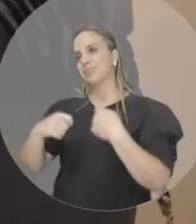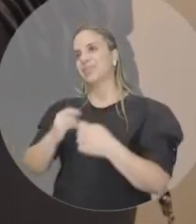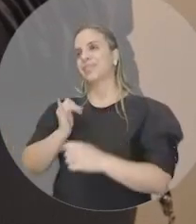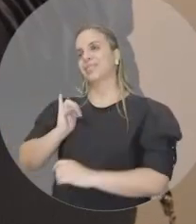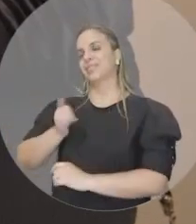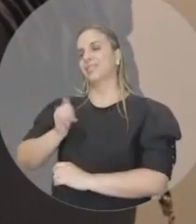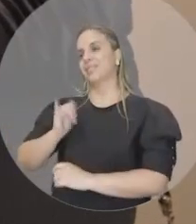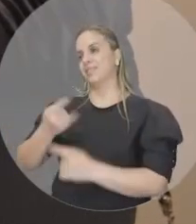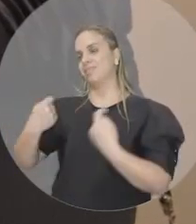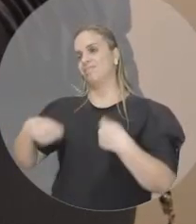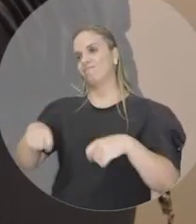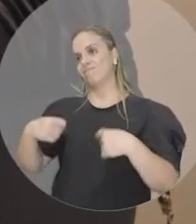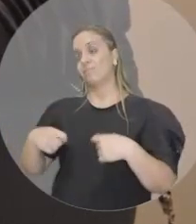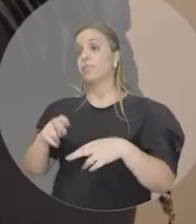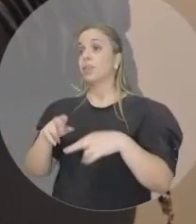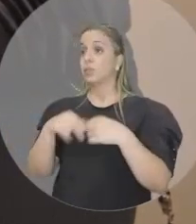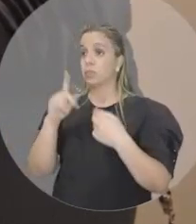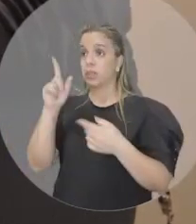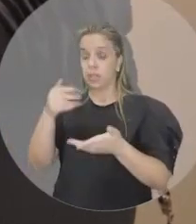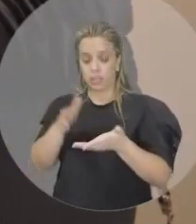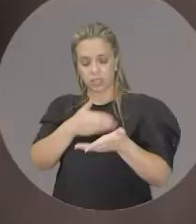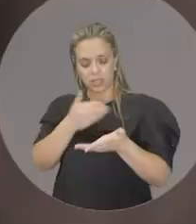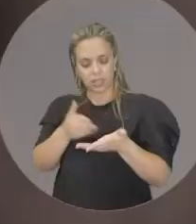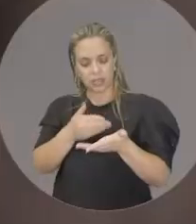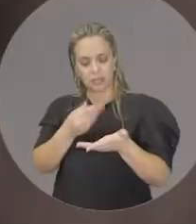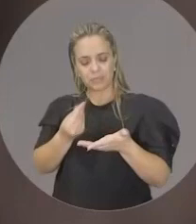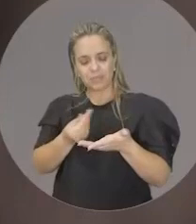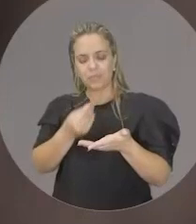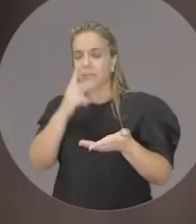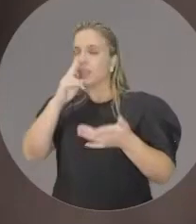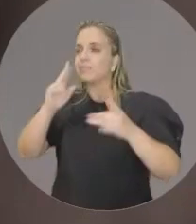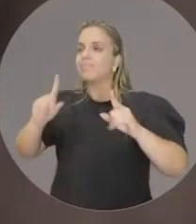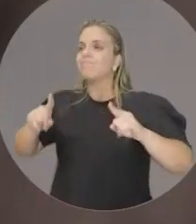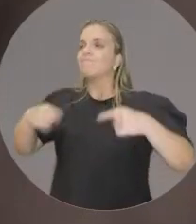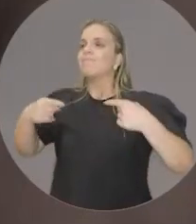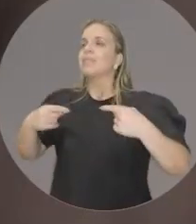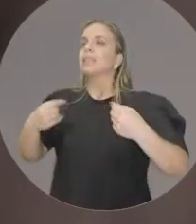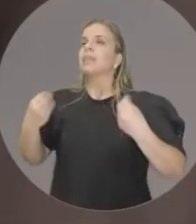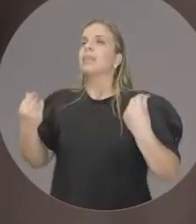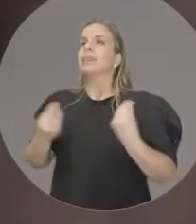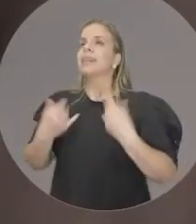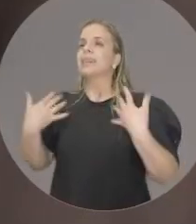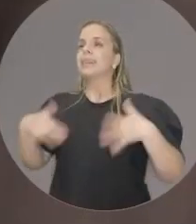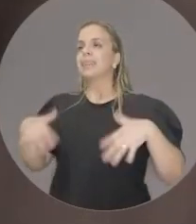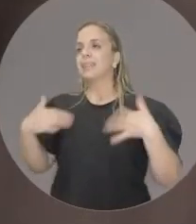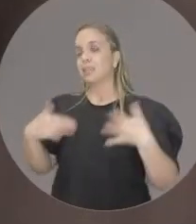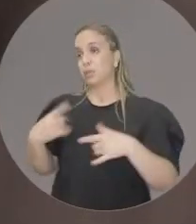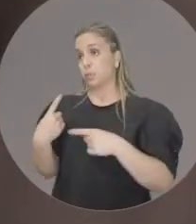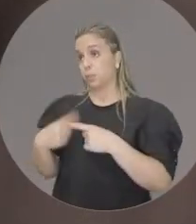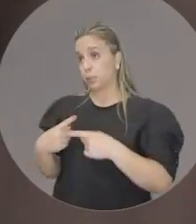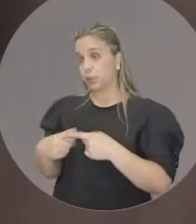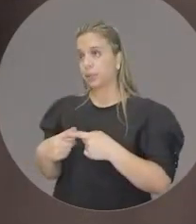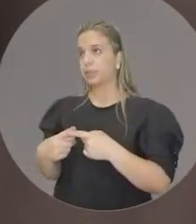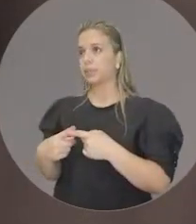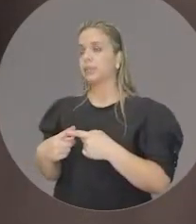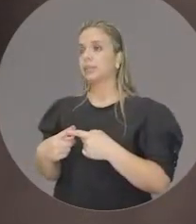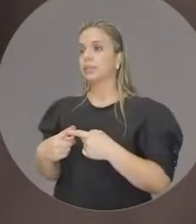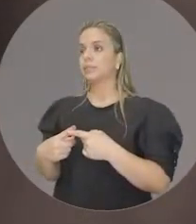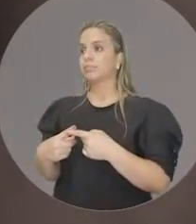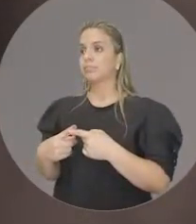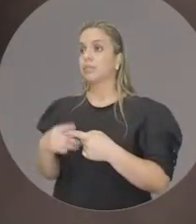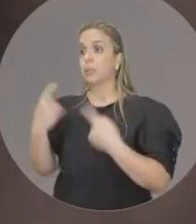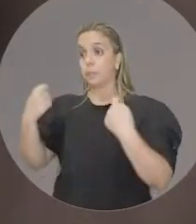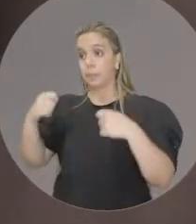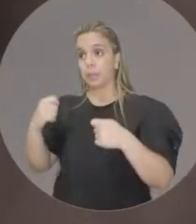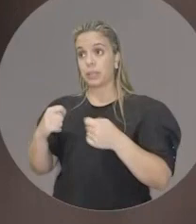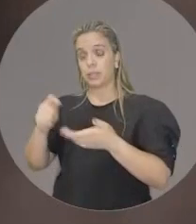narrar. Então, esse livro veio para mim como um desafio duplo, porque era